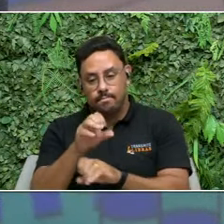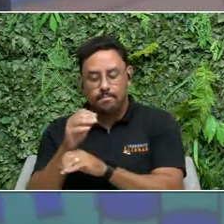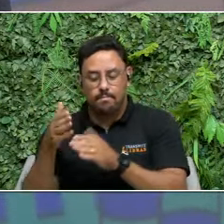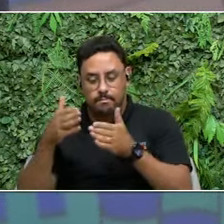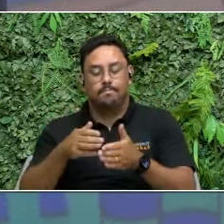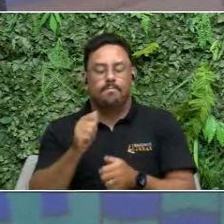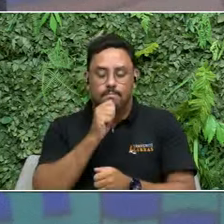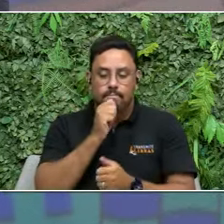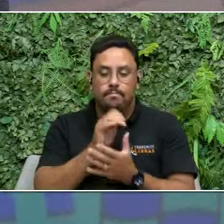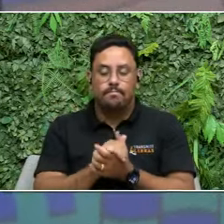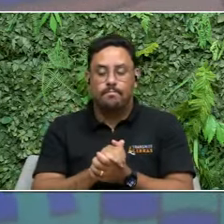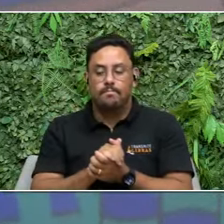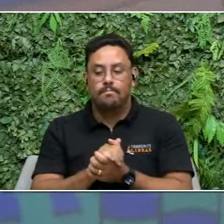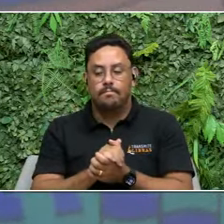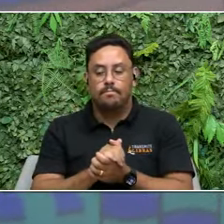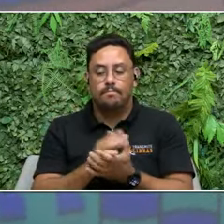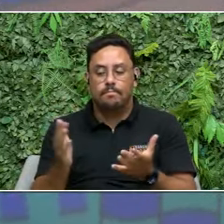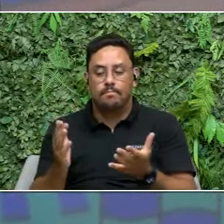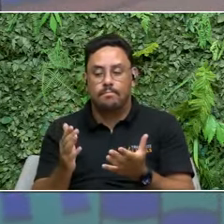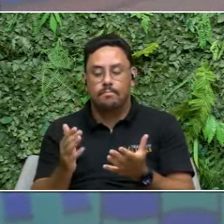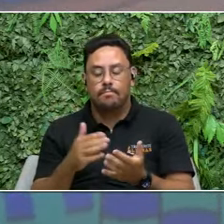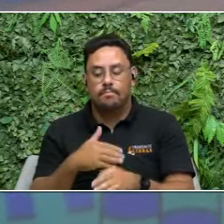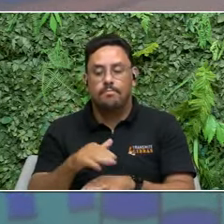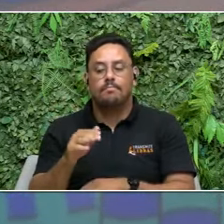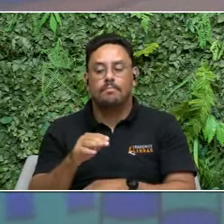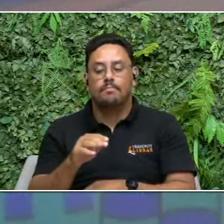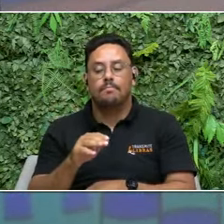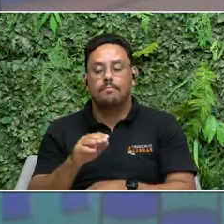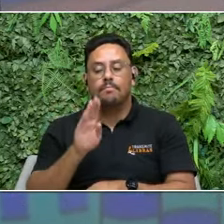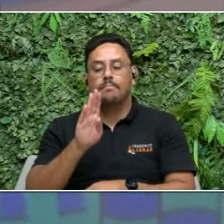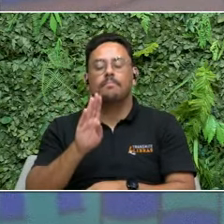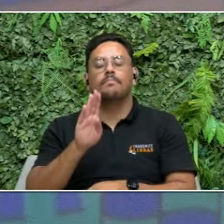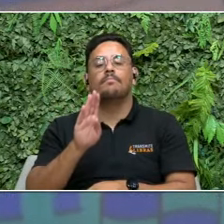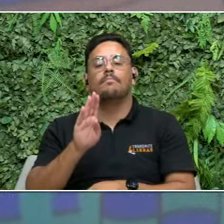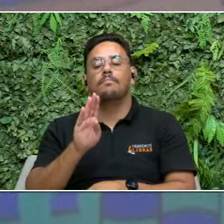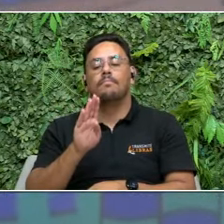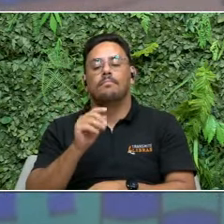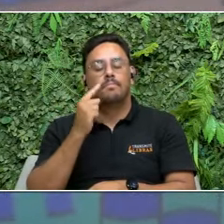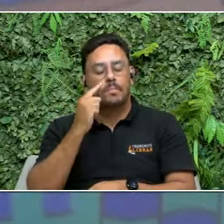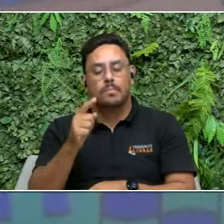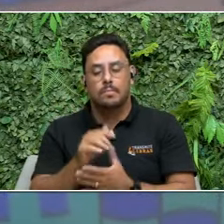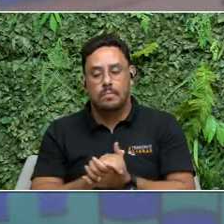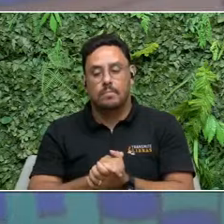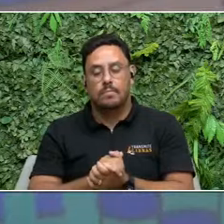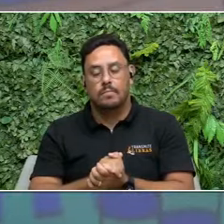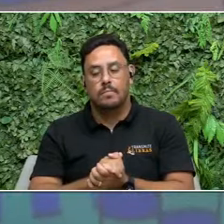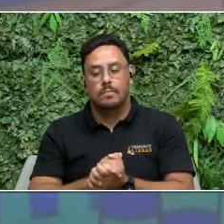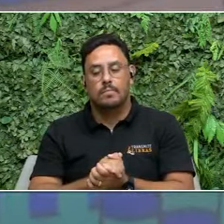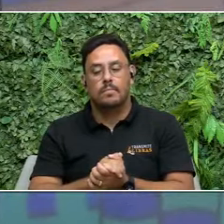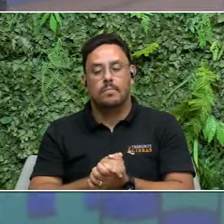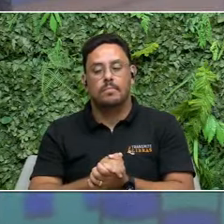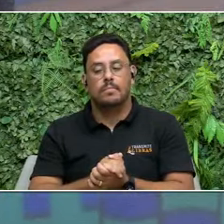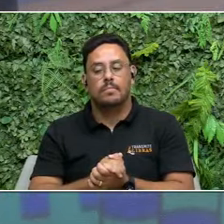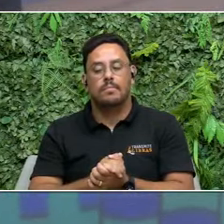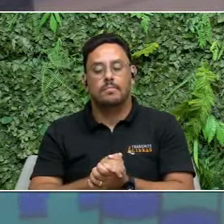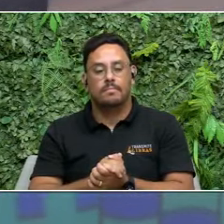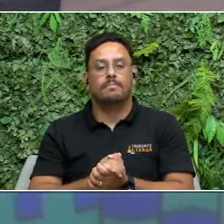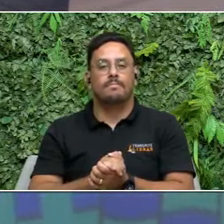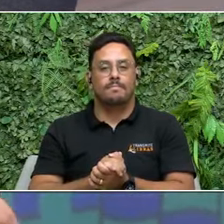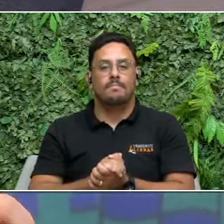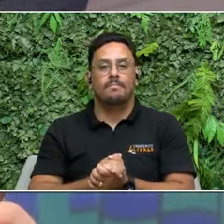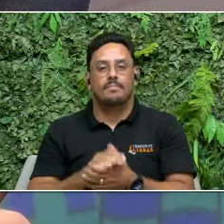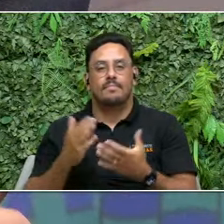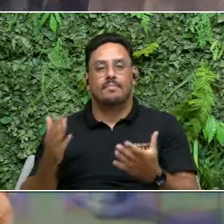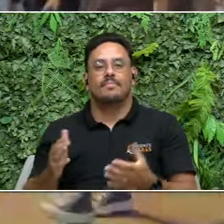chegam Vamos pro meio da galera Cadê o Bibico Fala Rubens Cadê o Bibico da